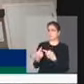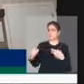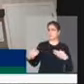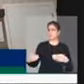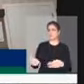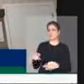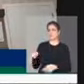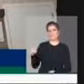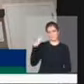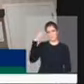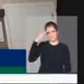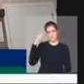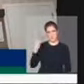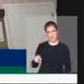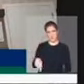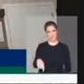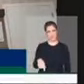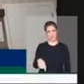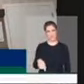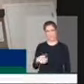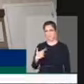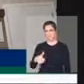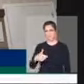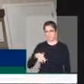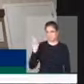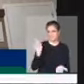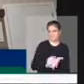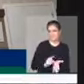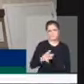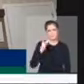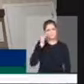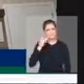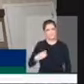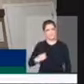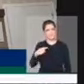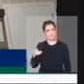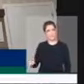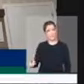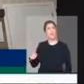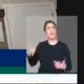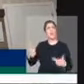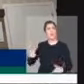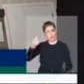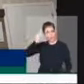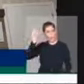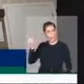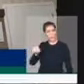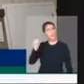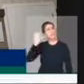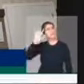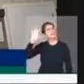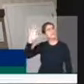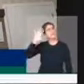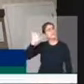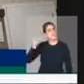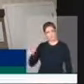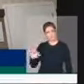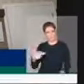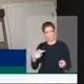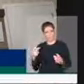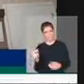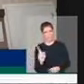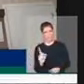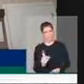brasil irreal né o brasil real parece que estão no mundo da lua não percebe acham normal